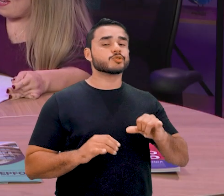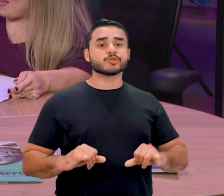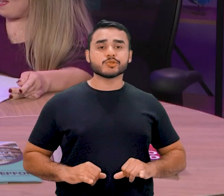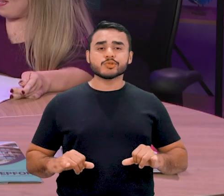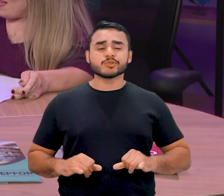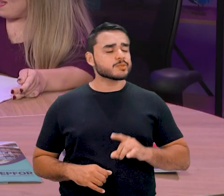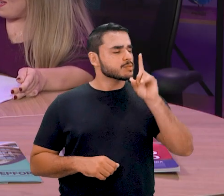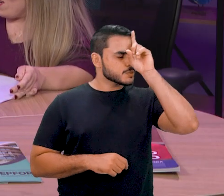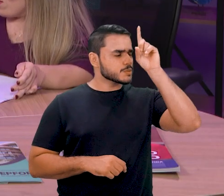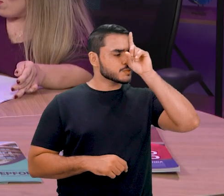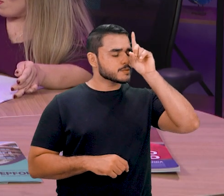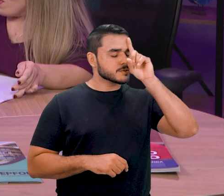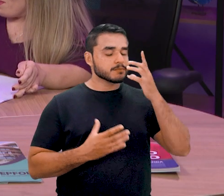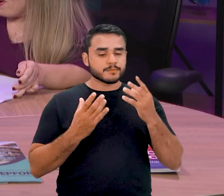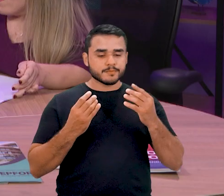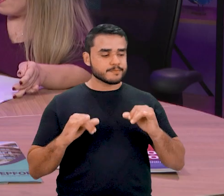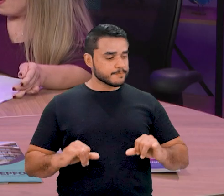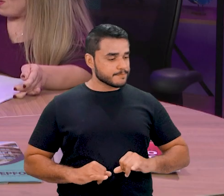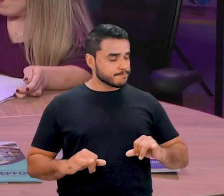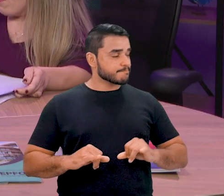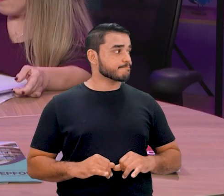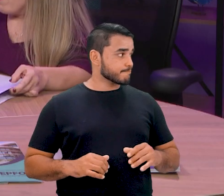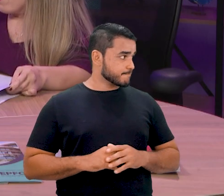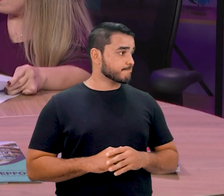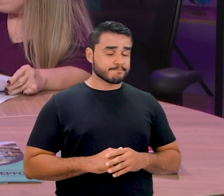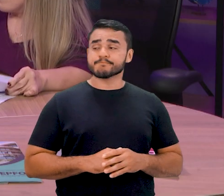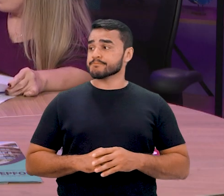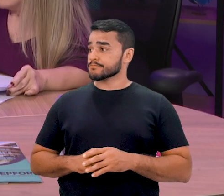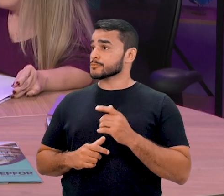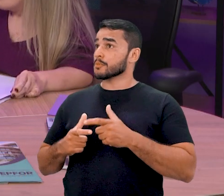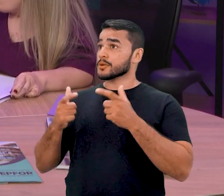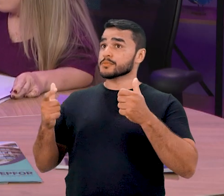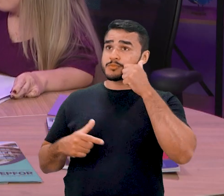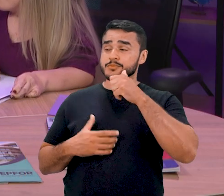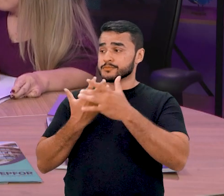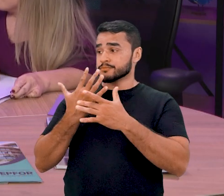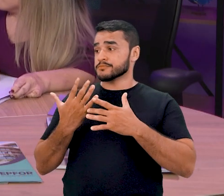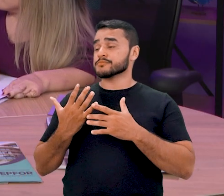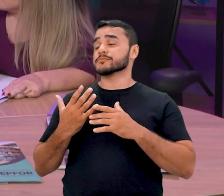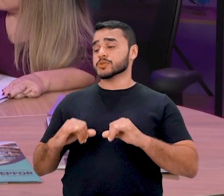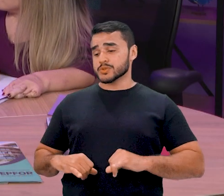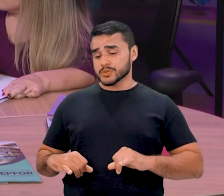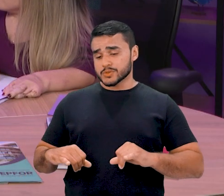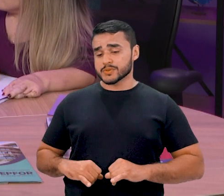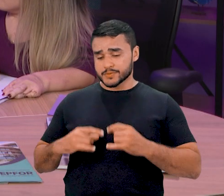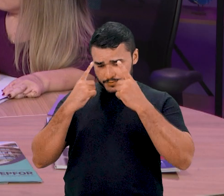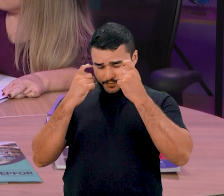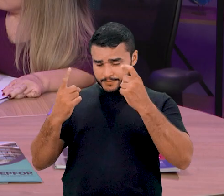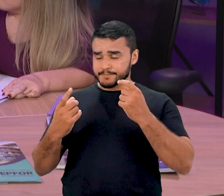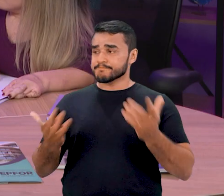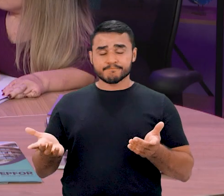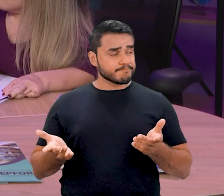violência diariamente. E nós somos a maioria que sofre violência, são mulheres com deficiência. Exatamente. Então, assim, isso precisa